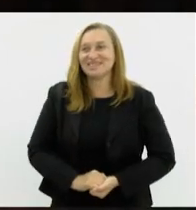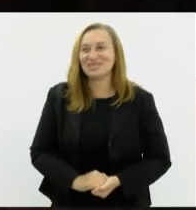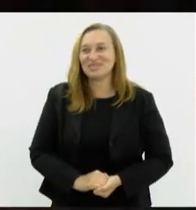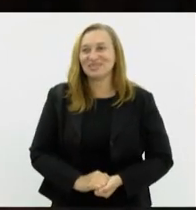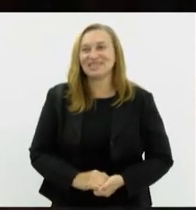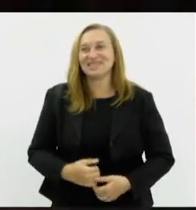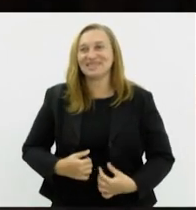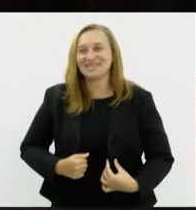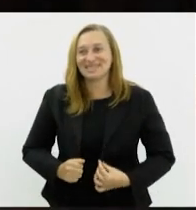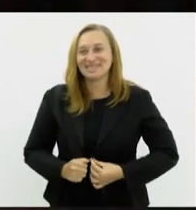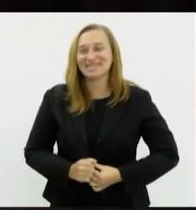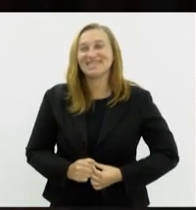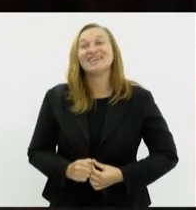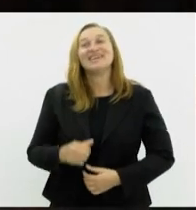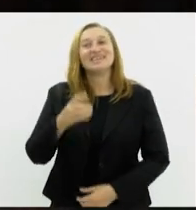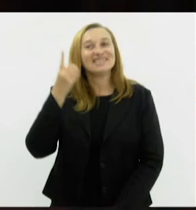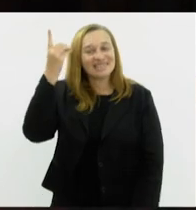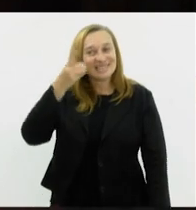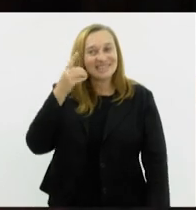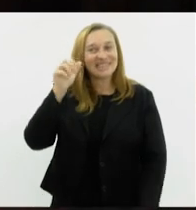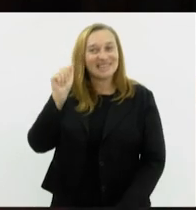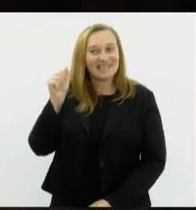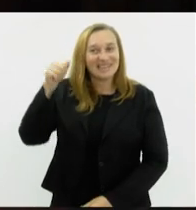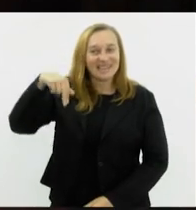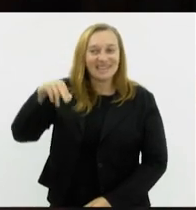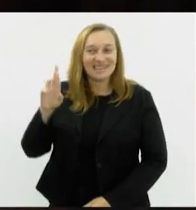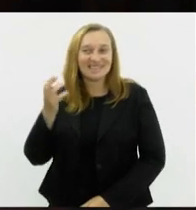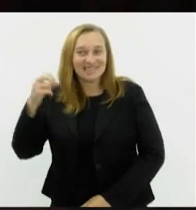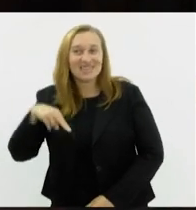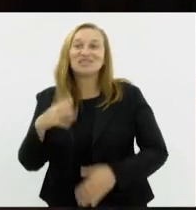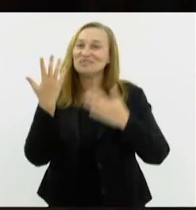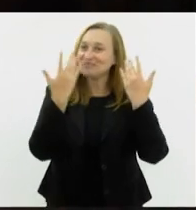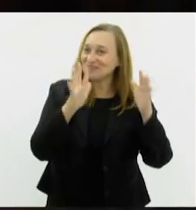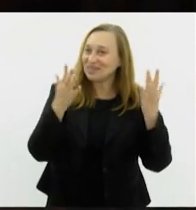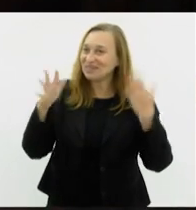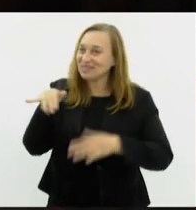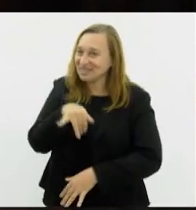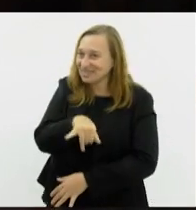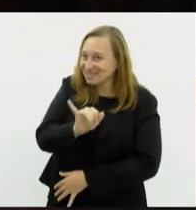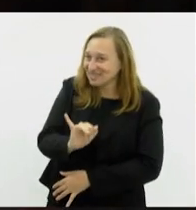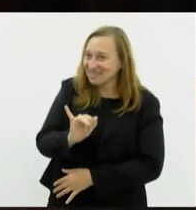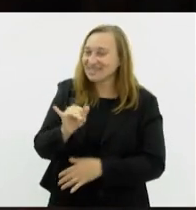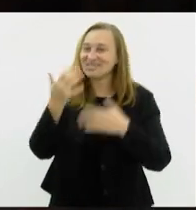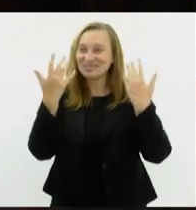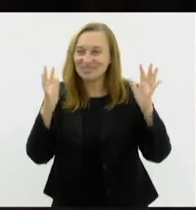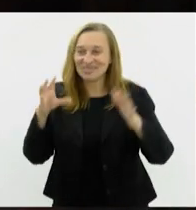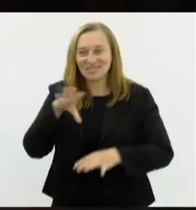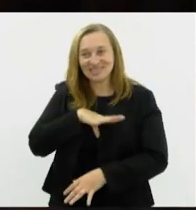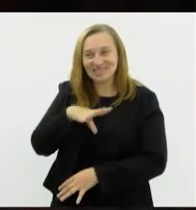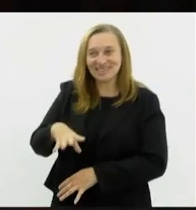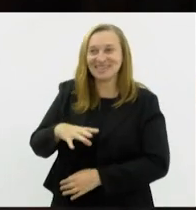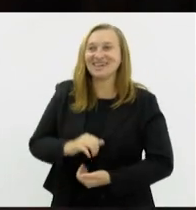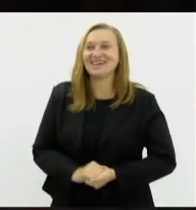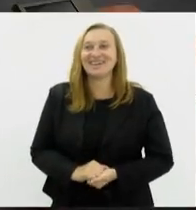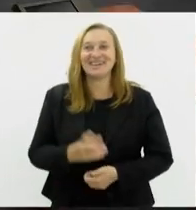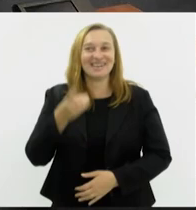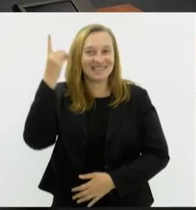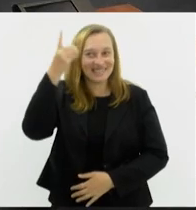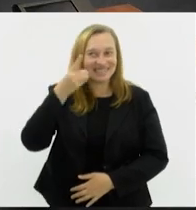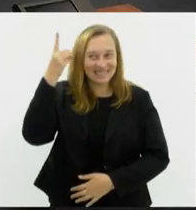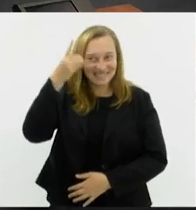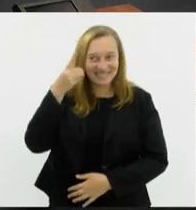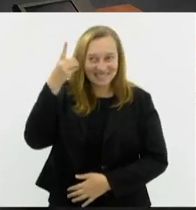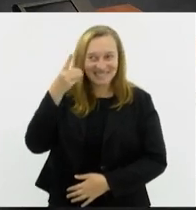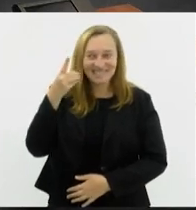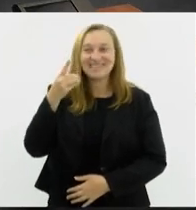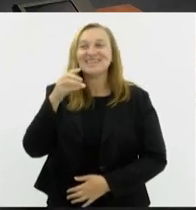minutinho, por favor. Deputado Anderson, parabéns ao Nova Iguaçu e saudações vascaínas. Deputado Luiz Paulo. Senhora